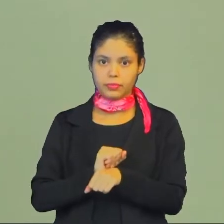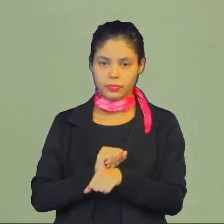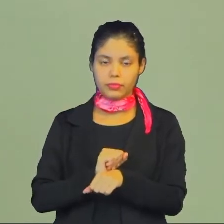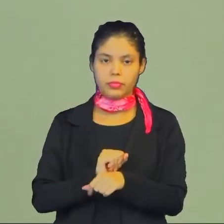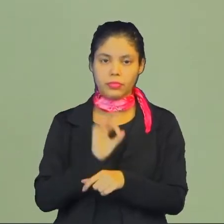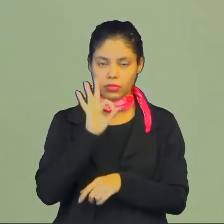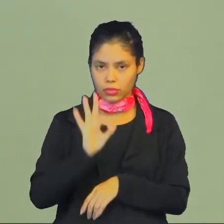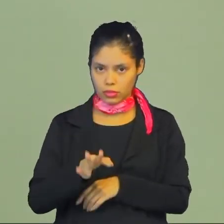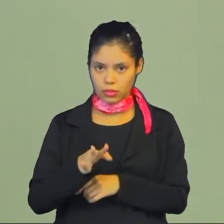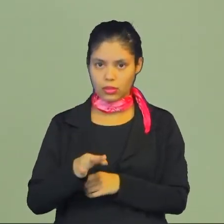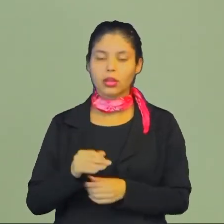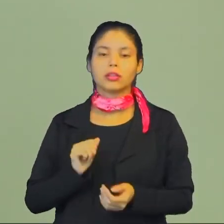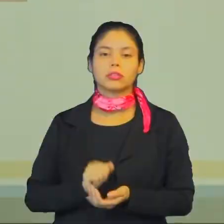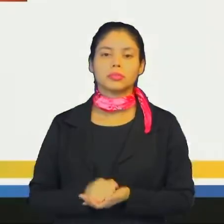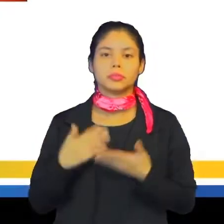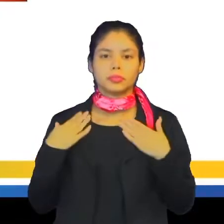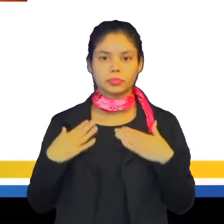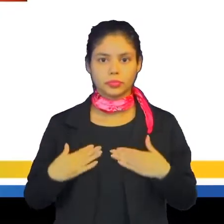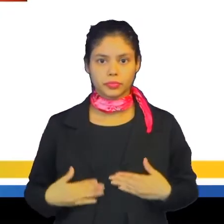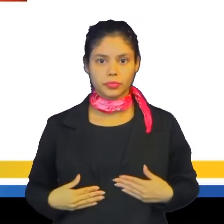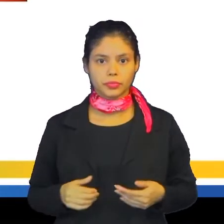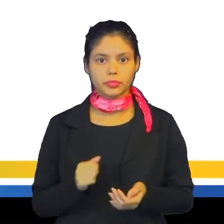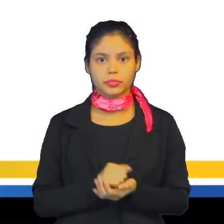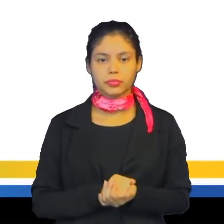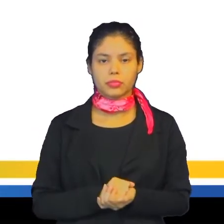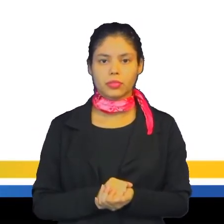mais correta de proteger o seu sistema circulatório.